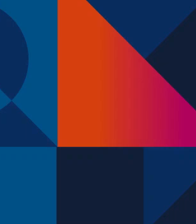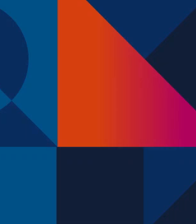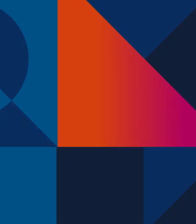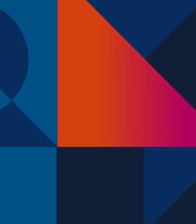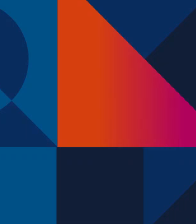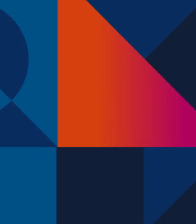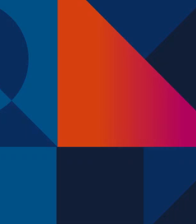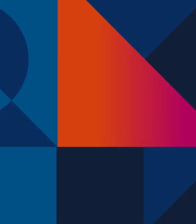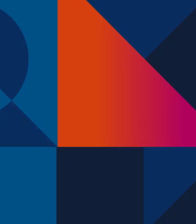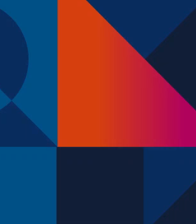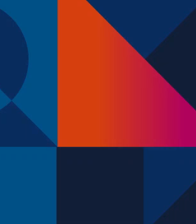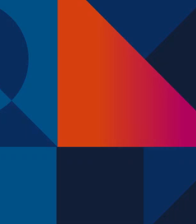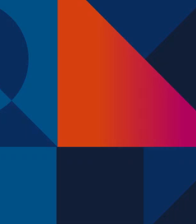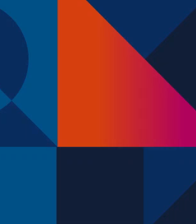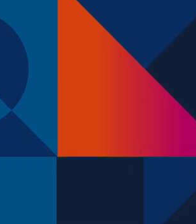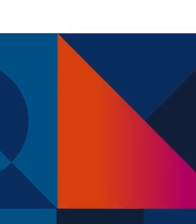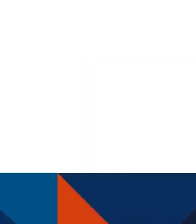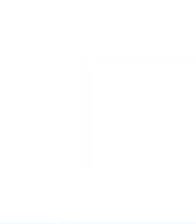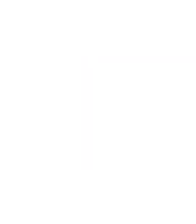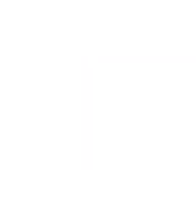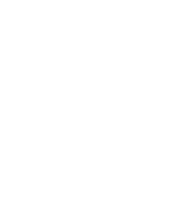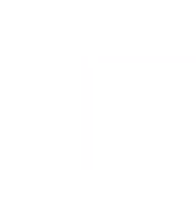ar.